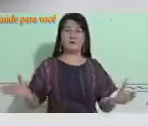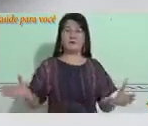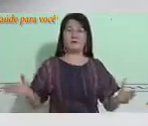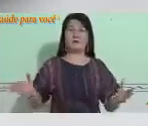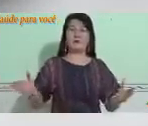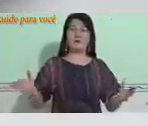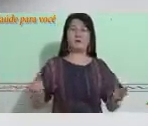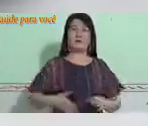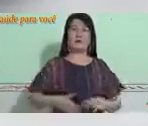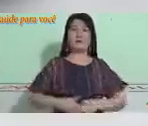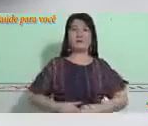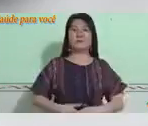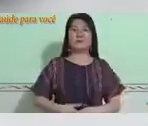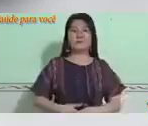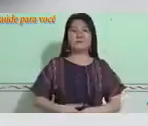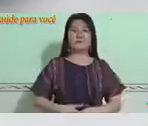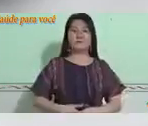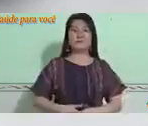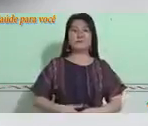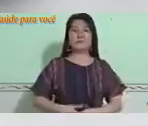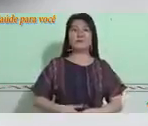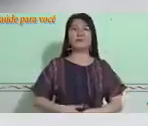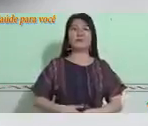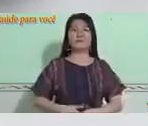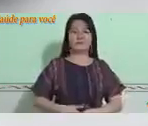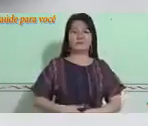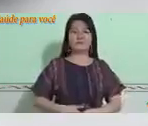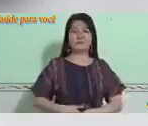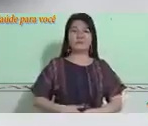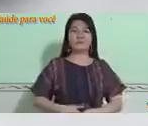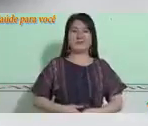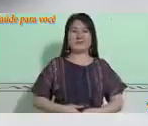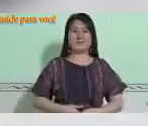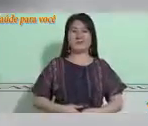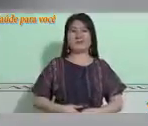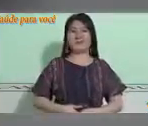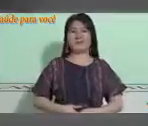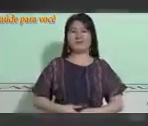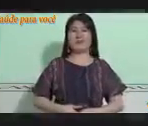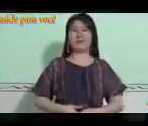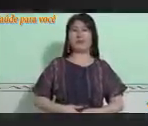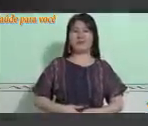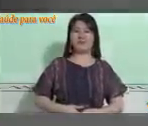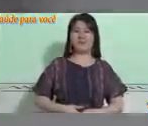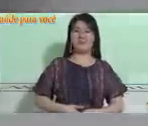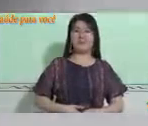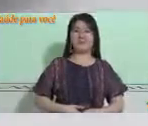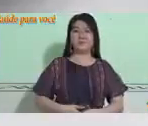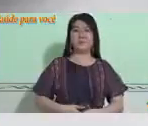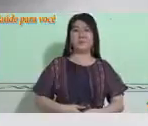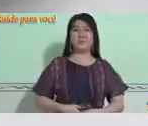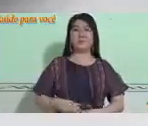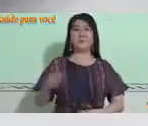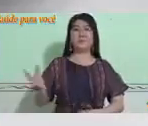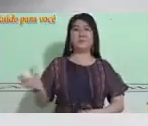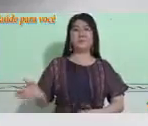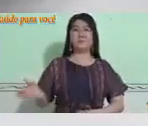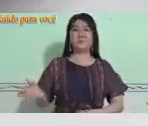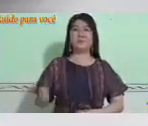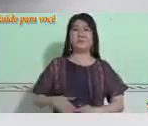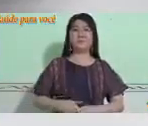E 15 dias. E durante esse tempo deve-se evitar fazer esforços físicos, como correr ou atividades